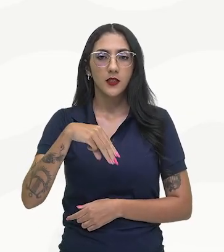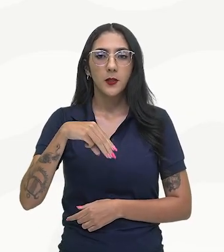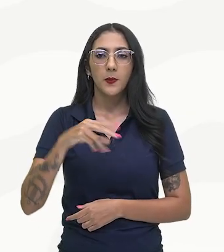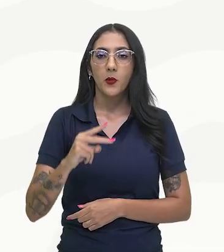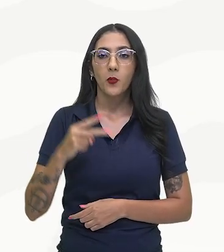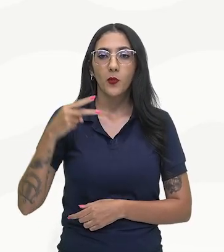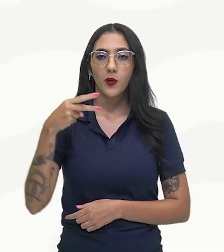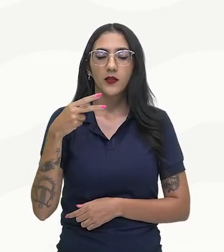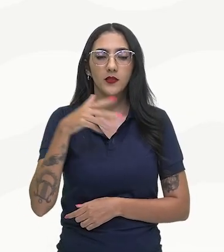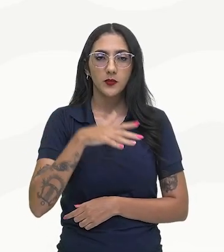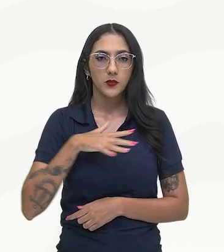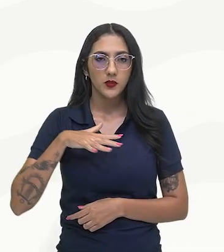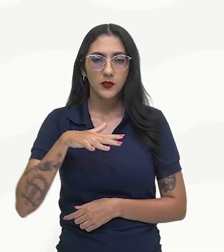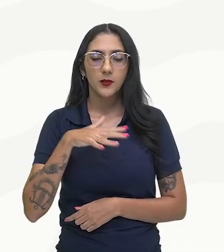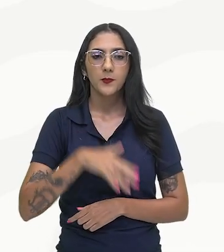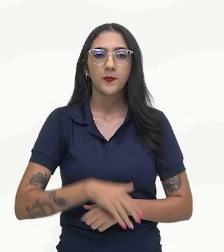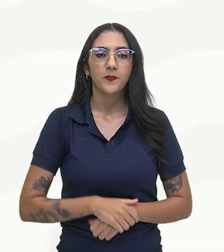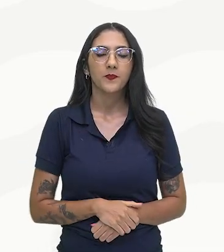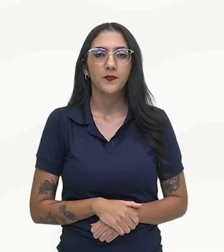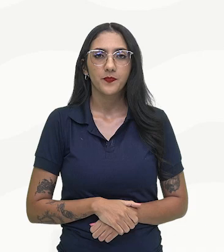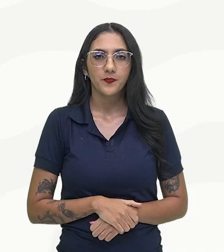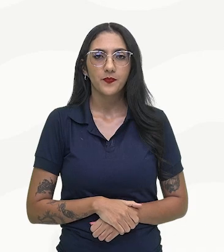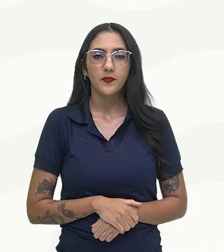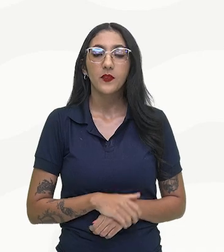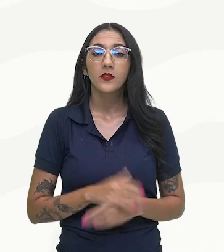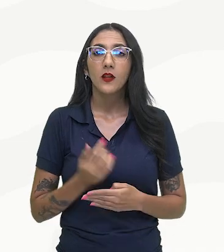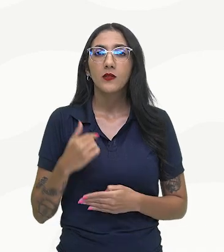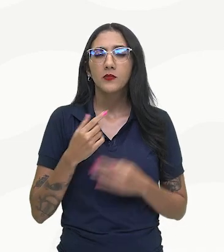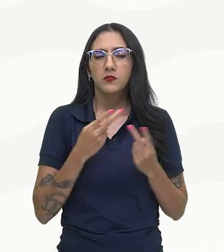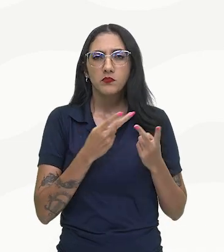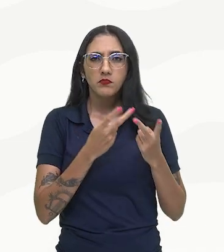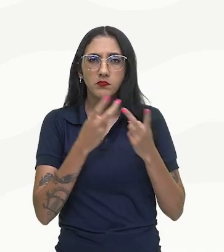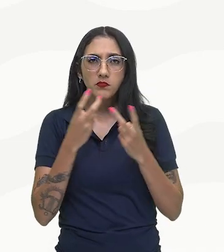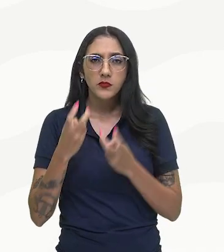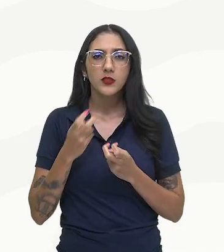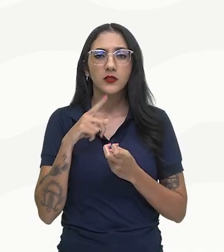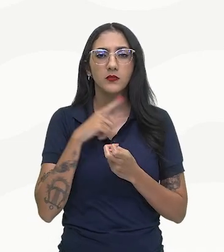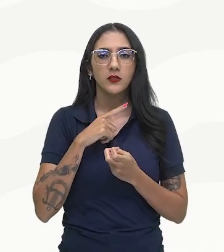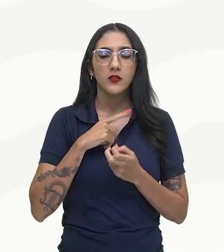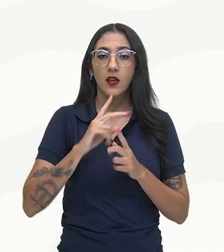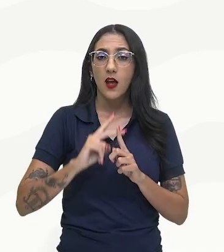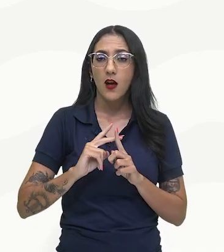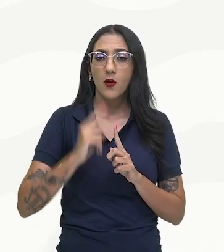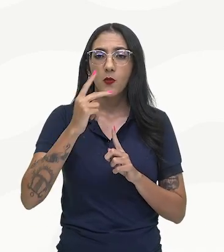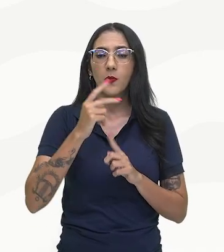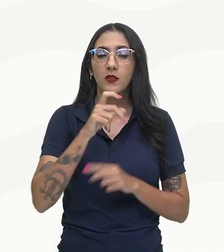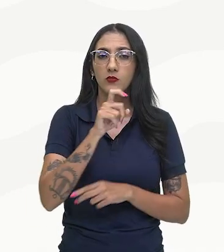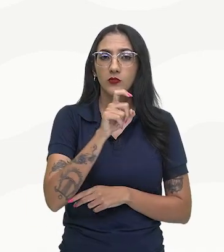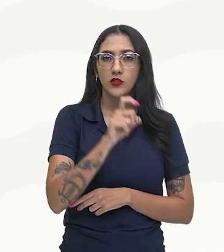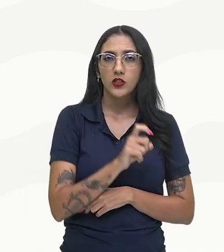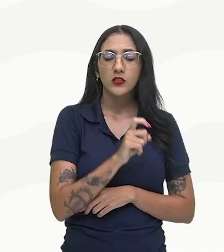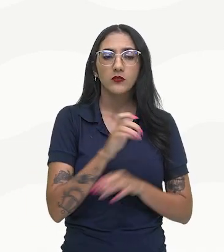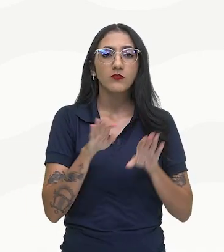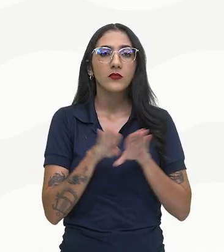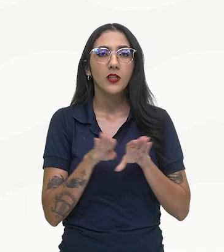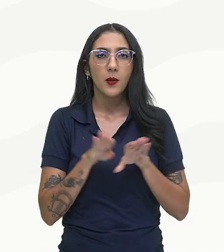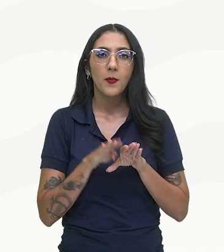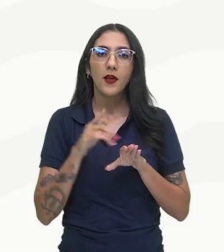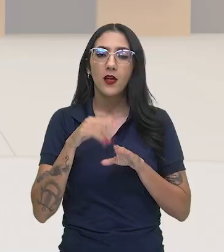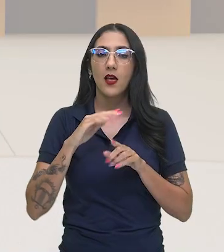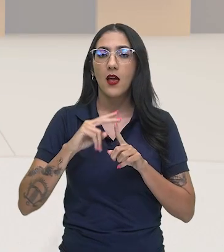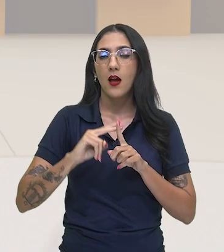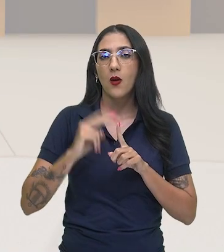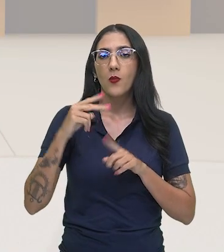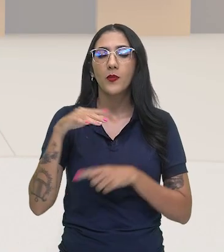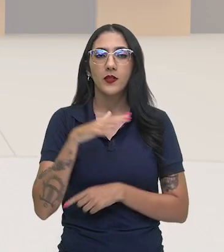quadrados devastados. Então, a gente percebe aí que conforme a gente aumenta o valor do x, maior vai ser a área desmatada,